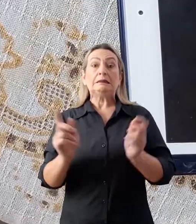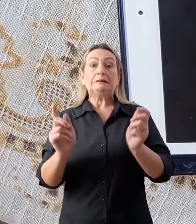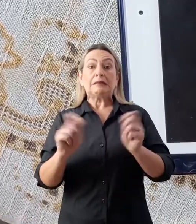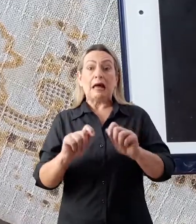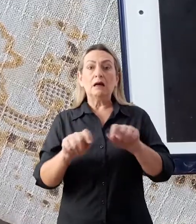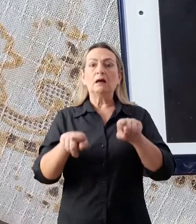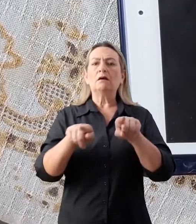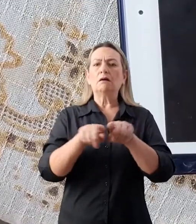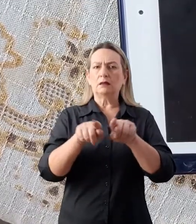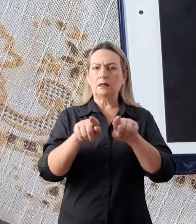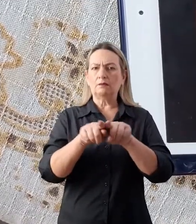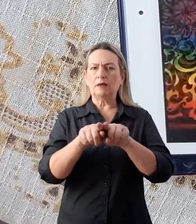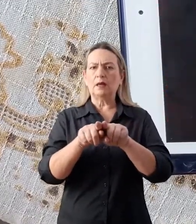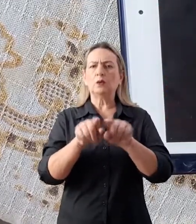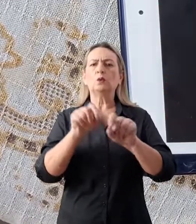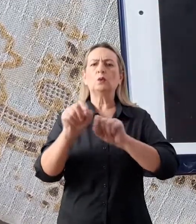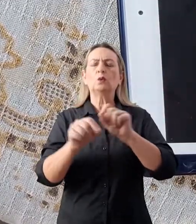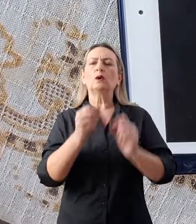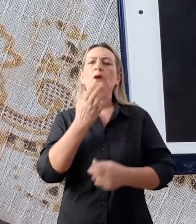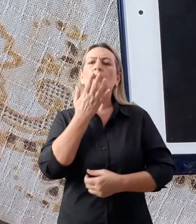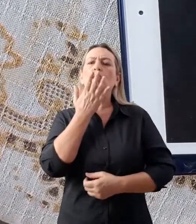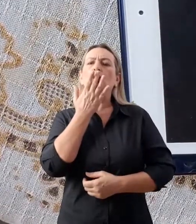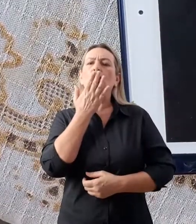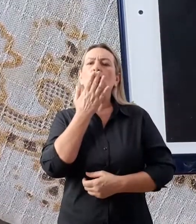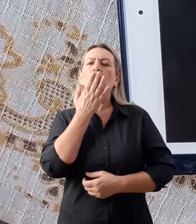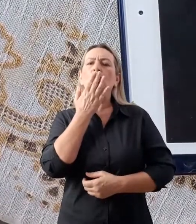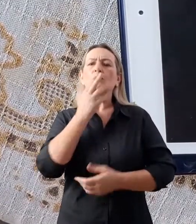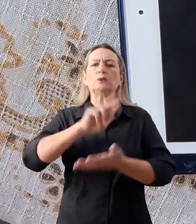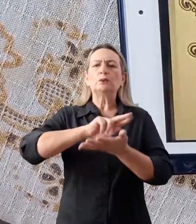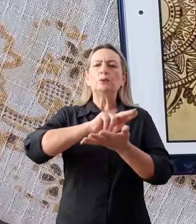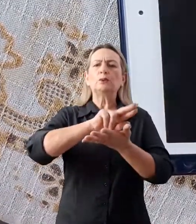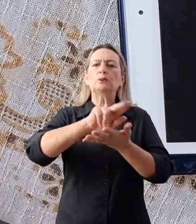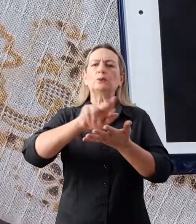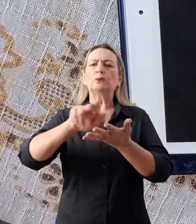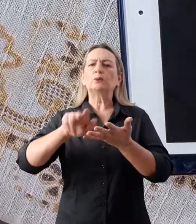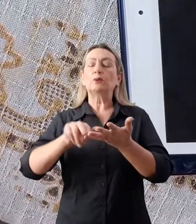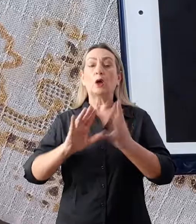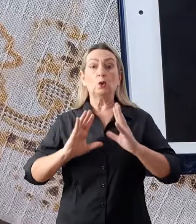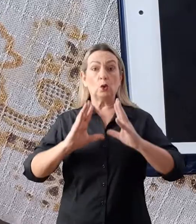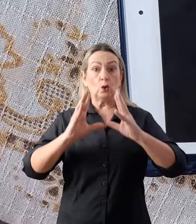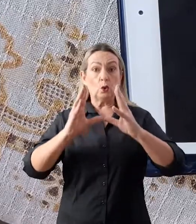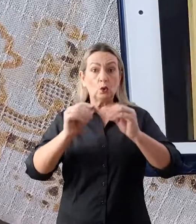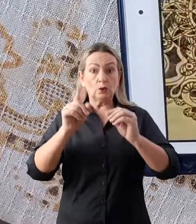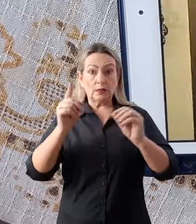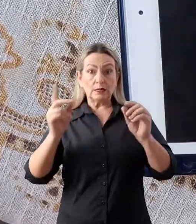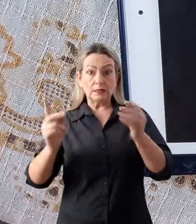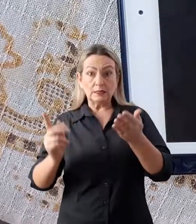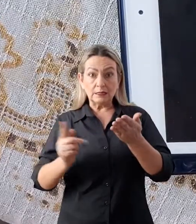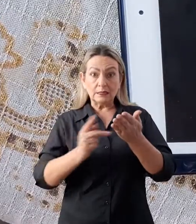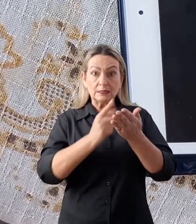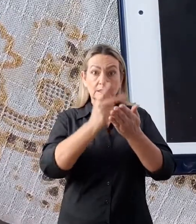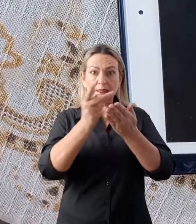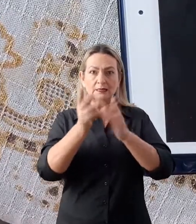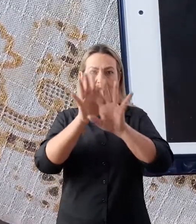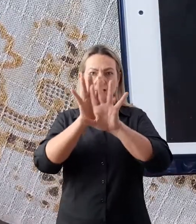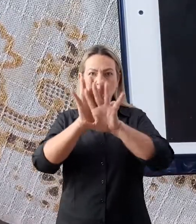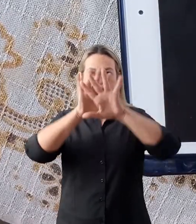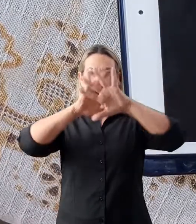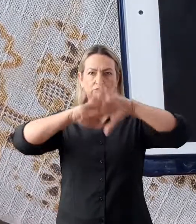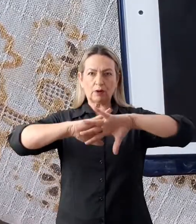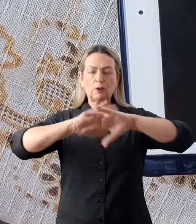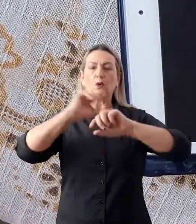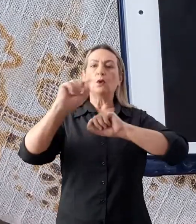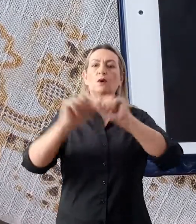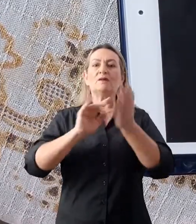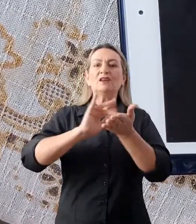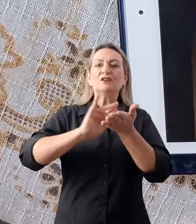Também é possível trabalhar com cores. E todas essas mandalas eu fiz digitalmente utilizando um programa chamado